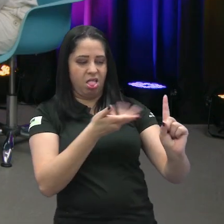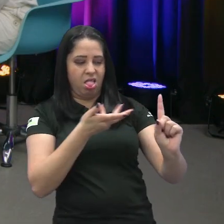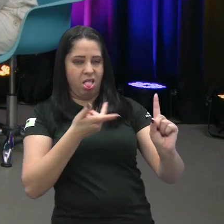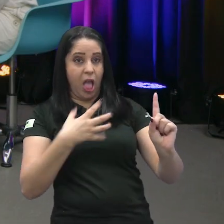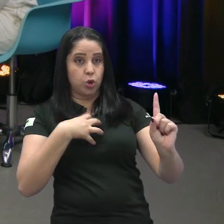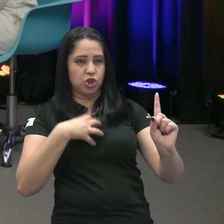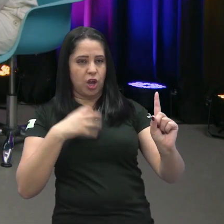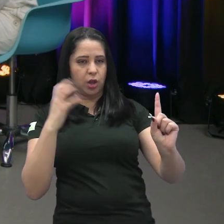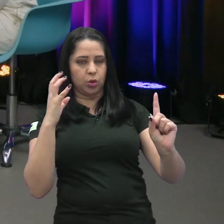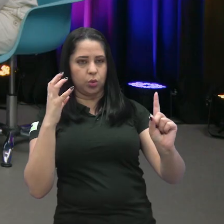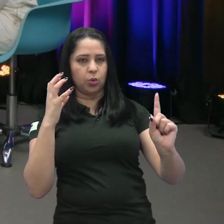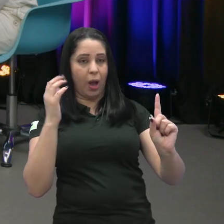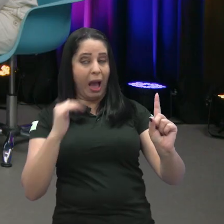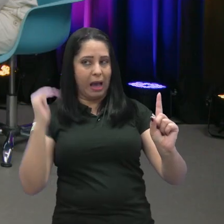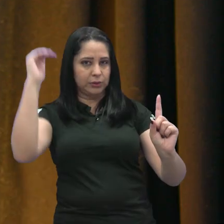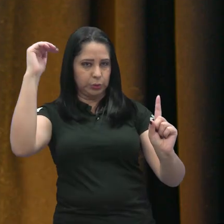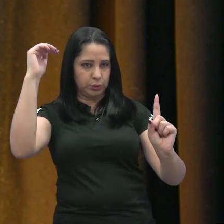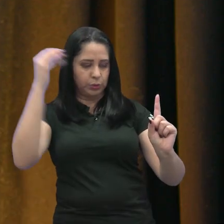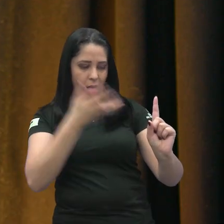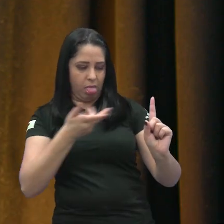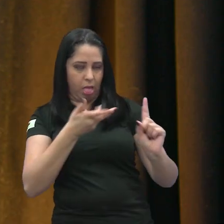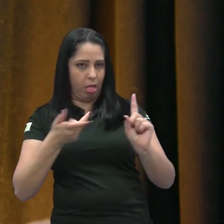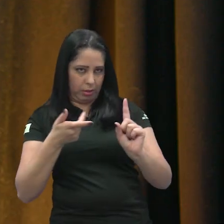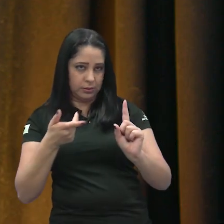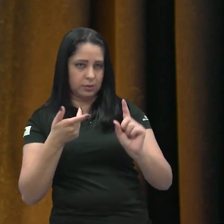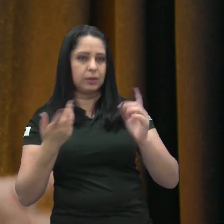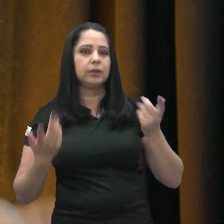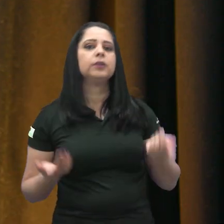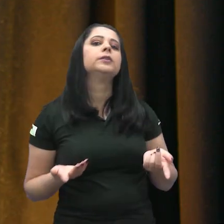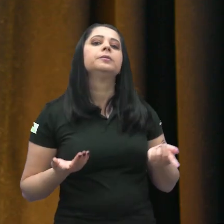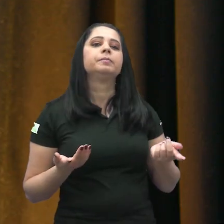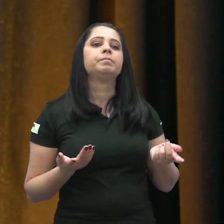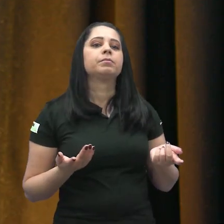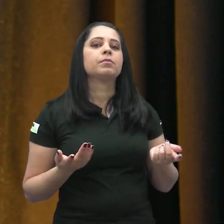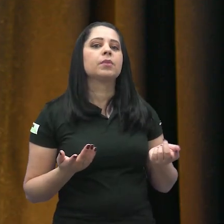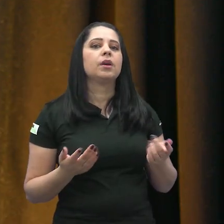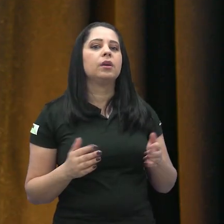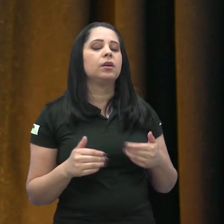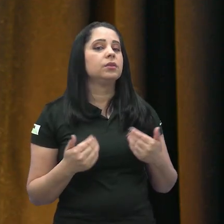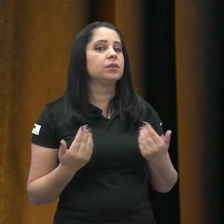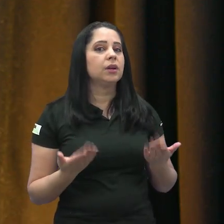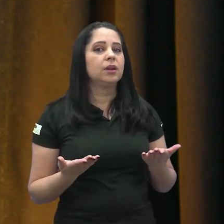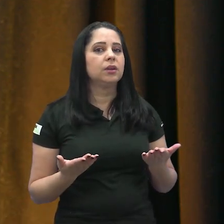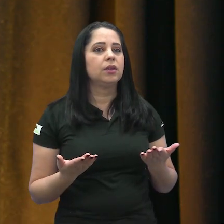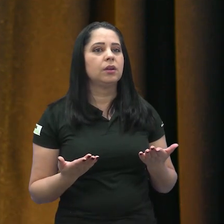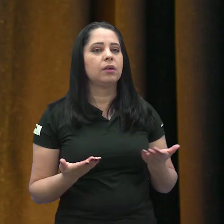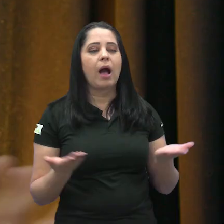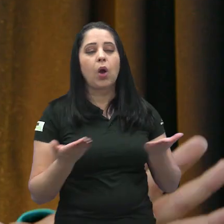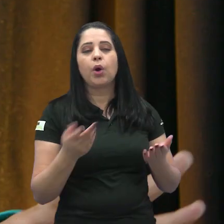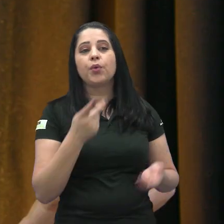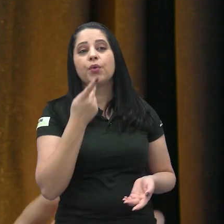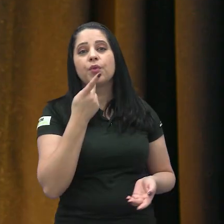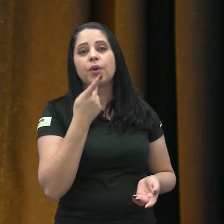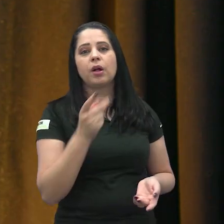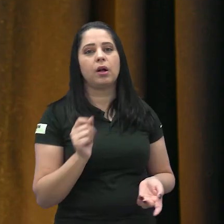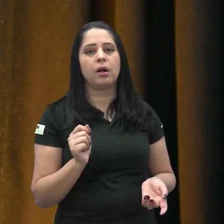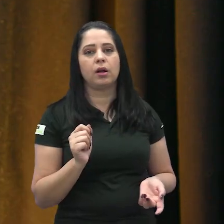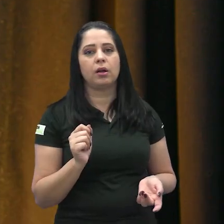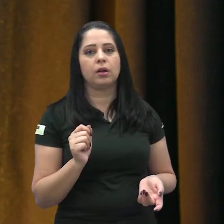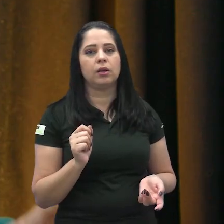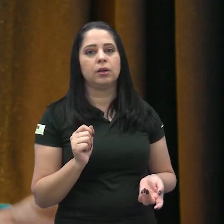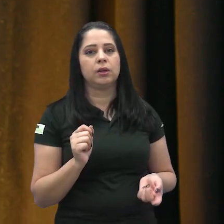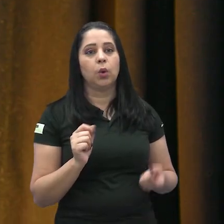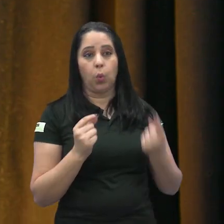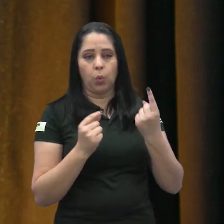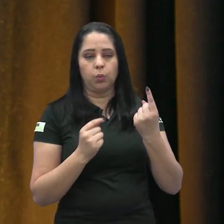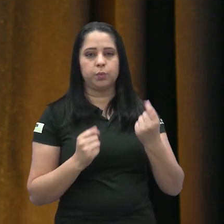nós precisamos de muito conhecimento para poder legislar sobre isso. Vou citar um ponto aqui para você. Quando